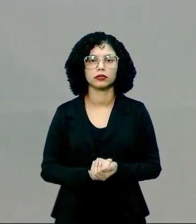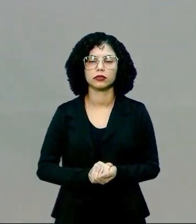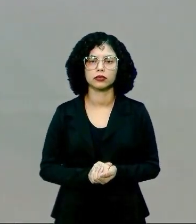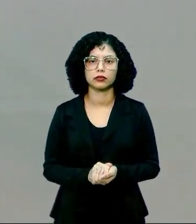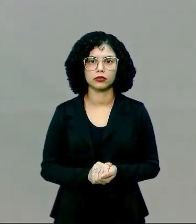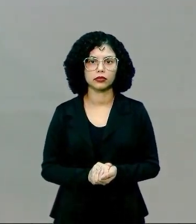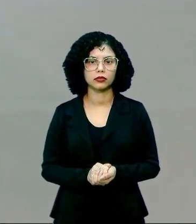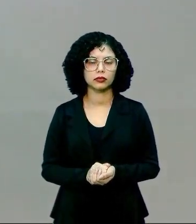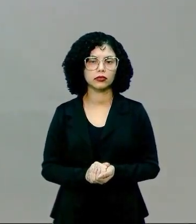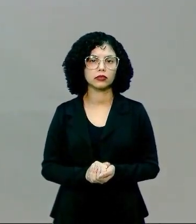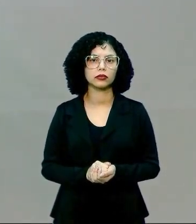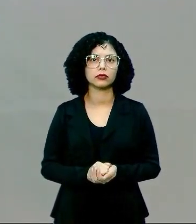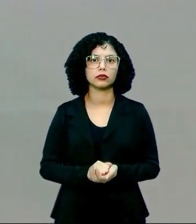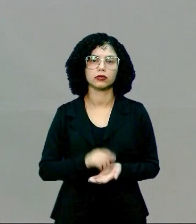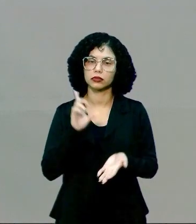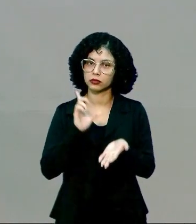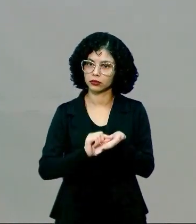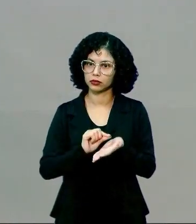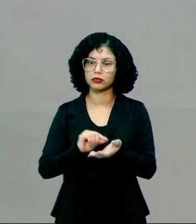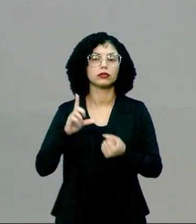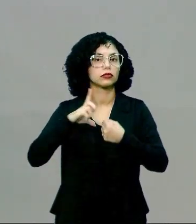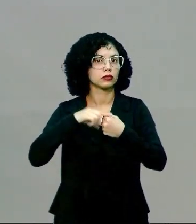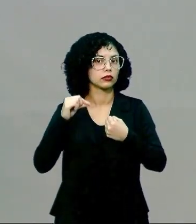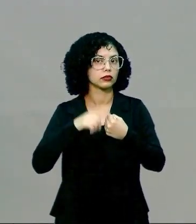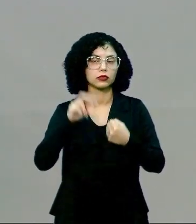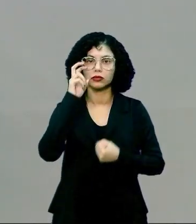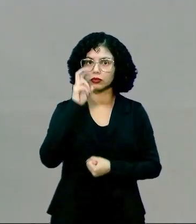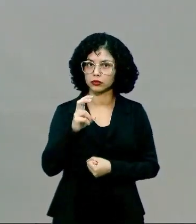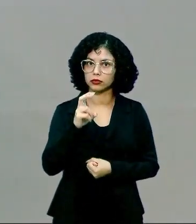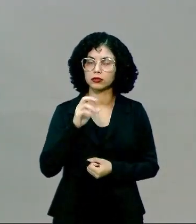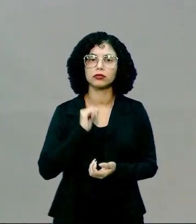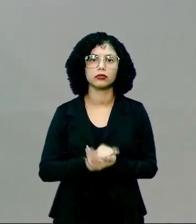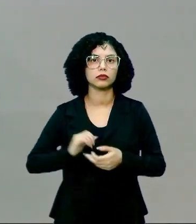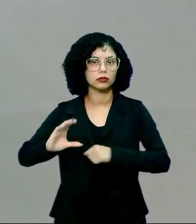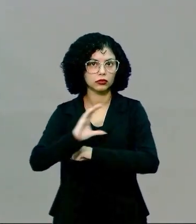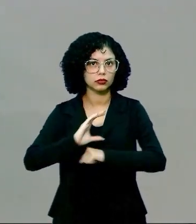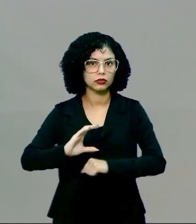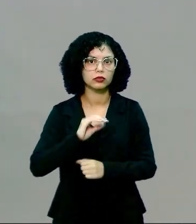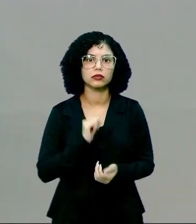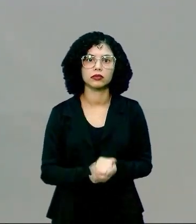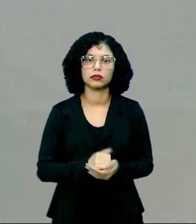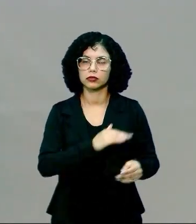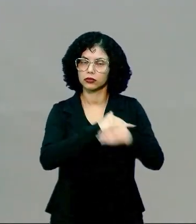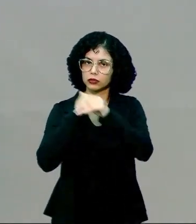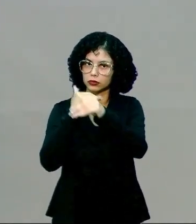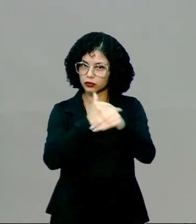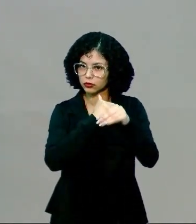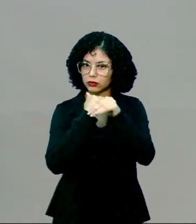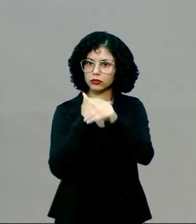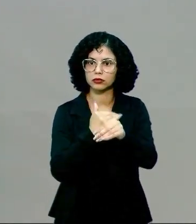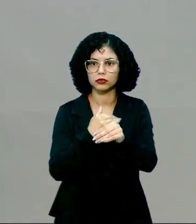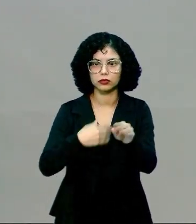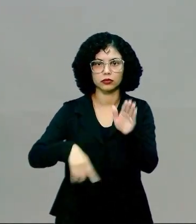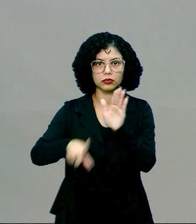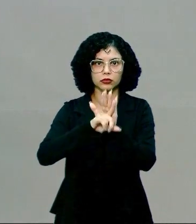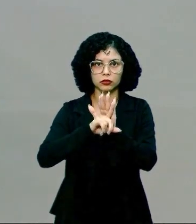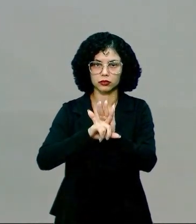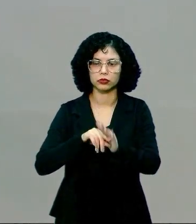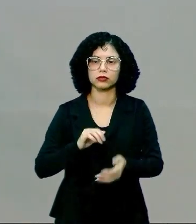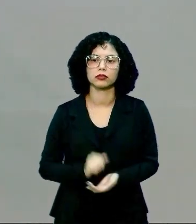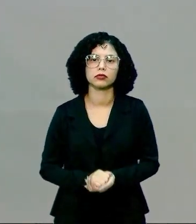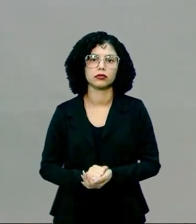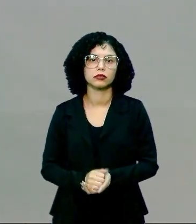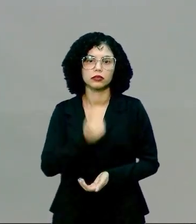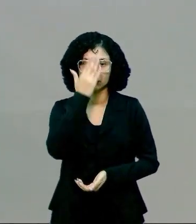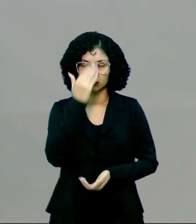plataforma, o artigo 5º da Constituição Federal, ele preconiza que todos são iguais perante a lei. Nós